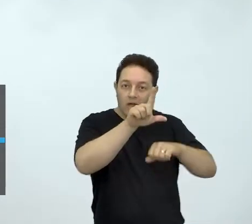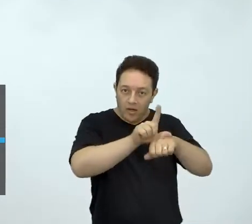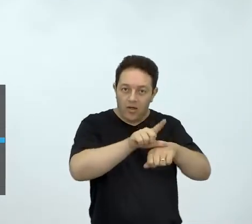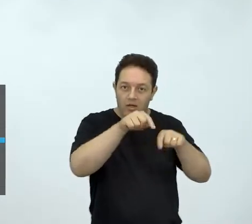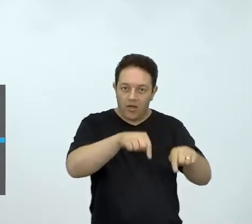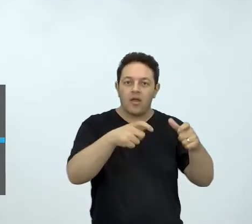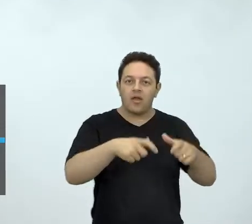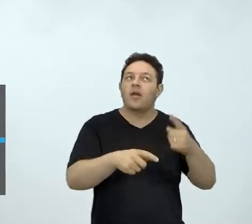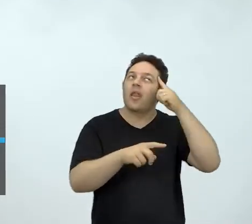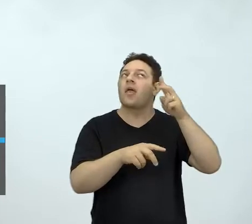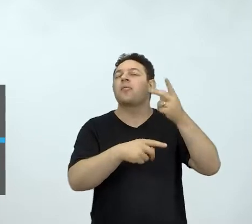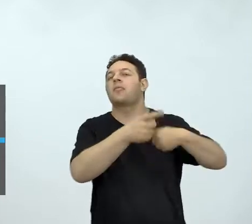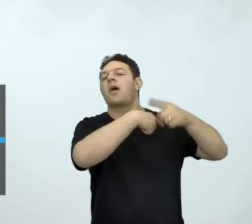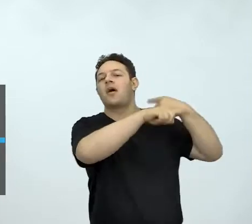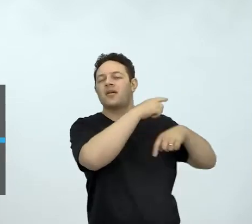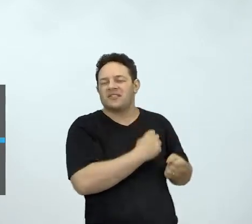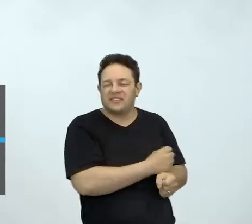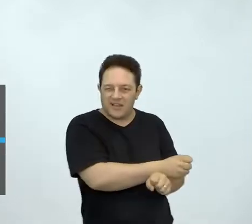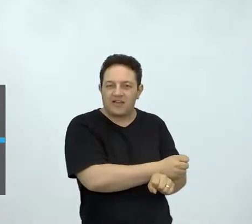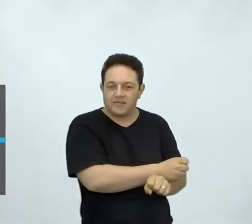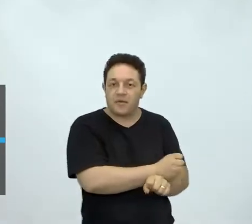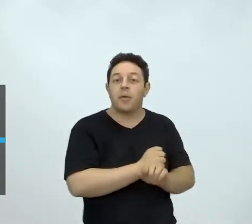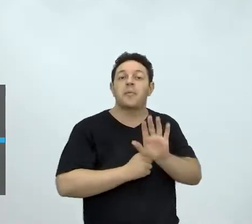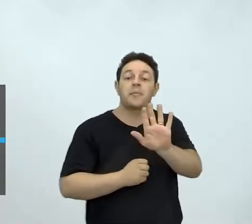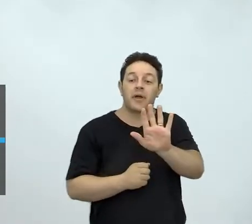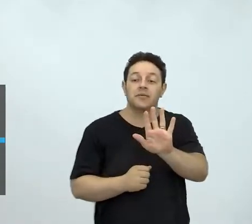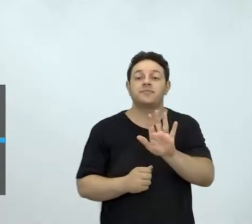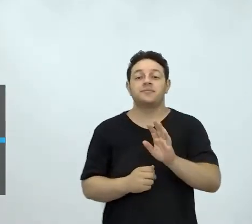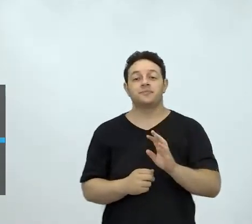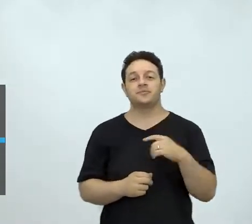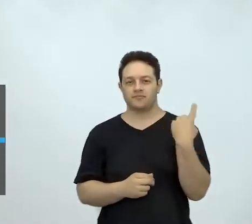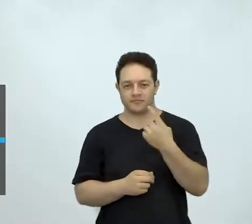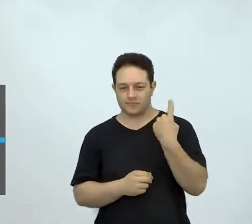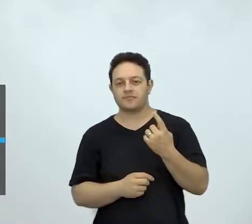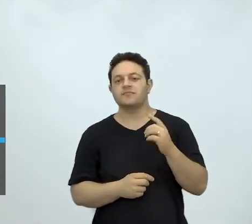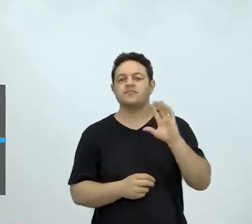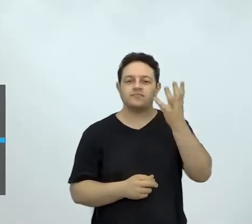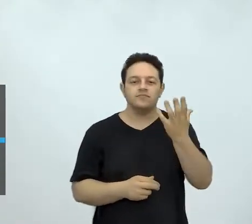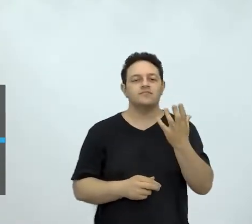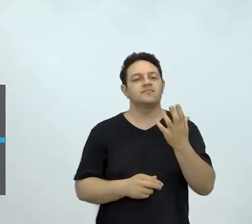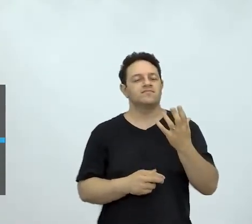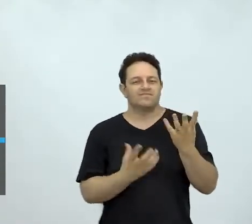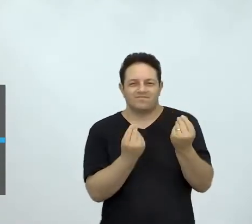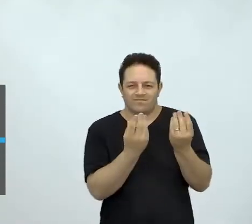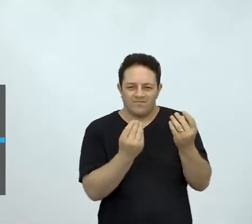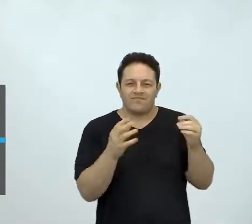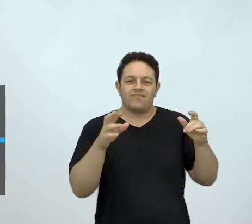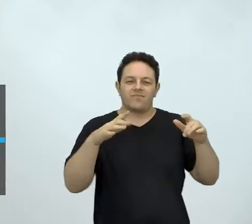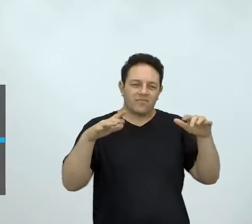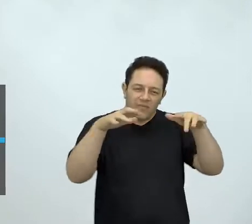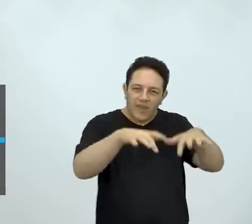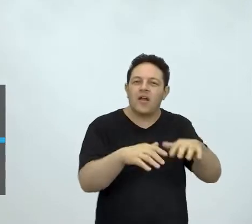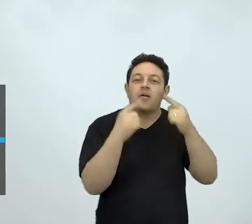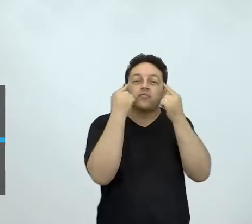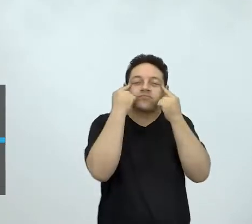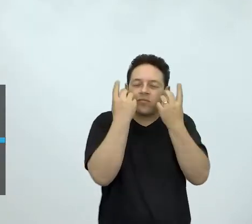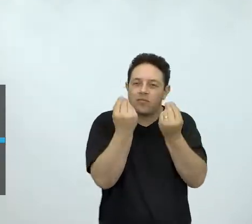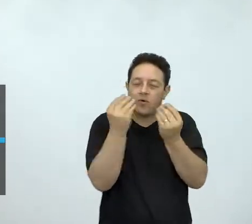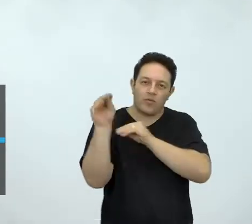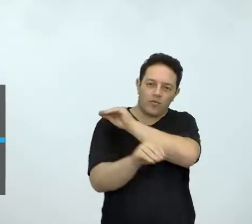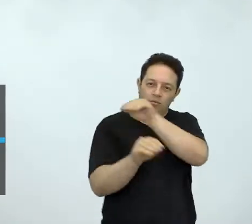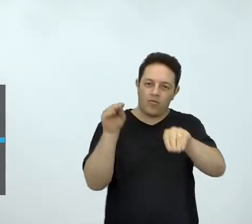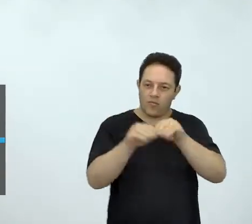passado escravocrata. Só que, quando a gente teve ali uma massa muito grande de japoneses que vieram para cá, nós somos,